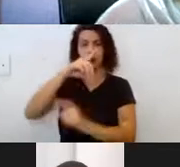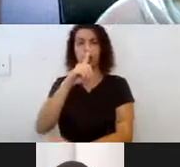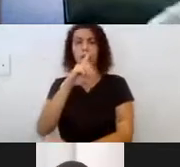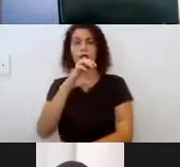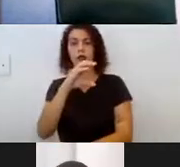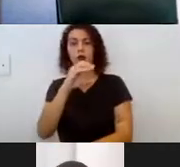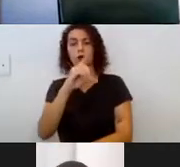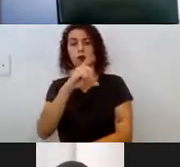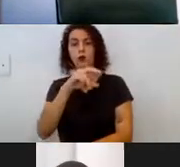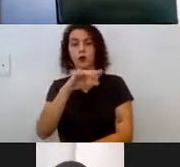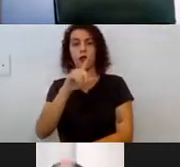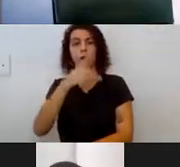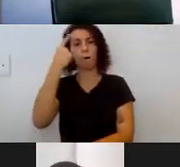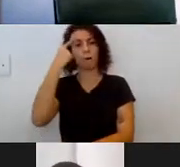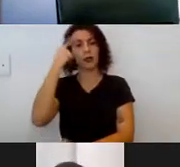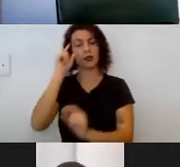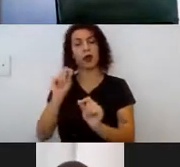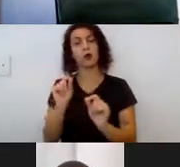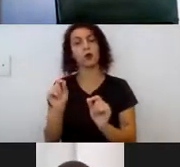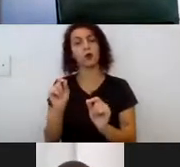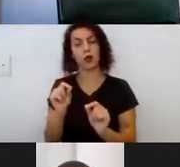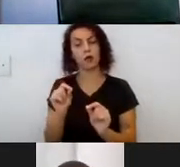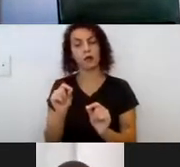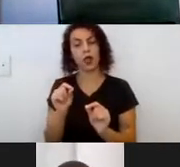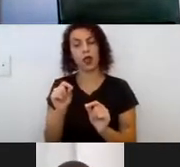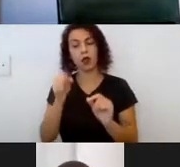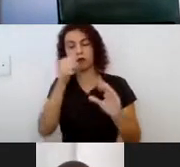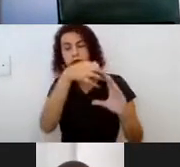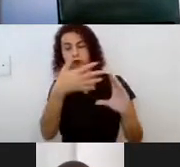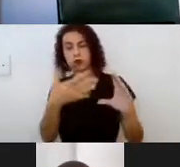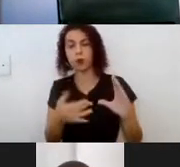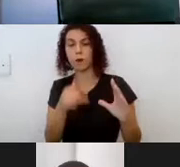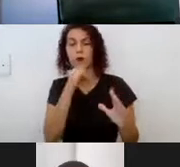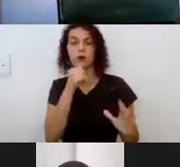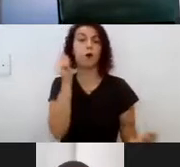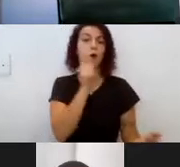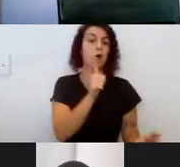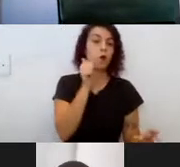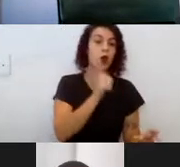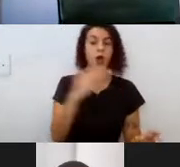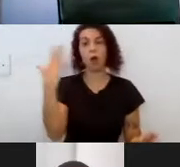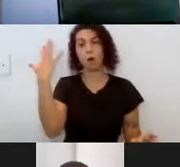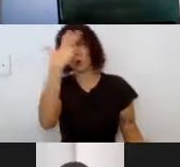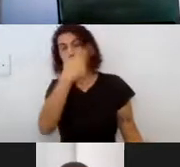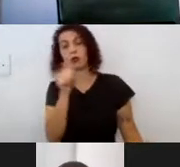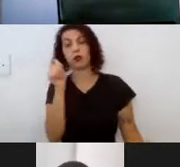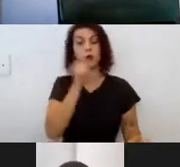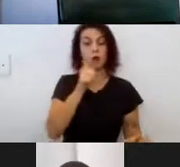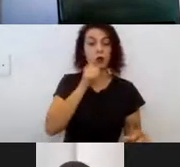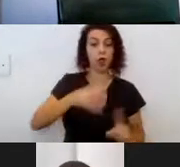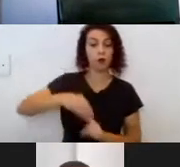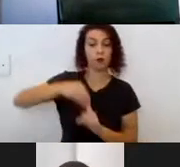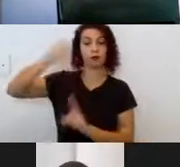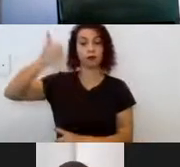qualificação que é o lugar do adjetivo quando a gente fala mulher bonita mulher tá no protagonismo bonita é um